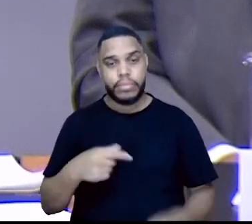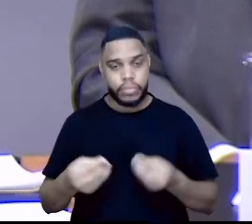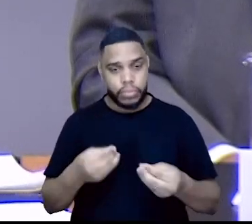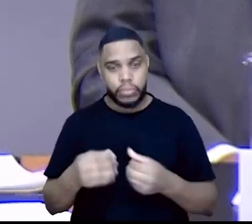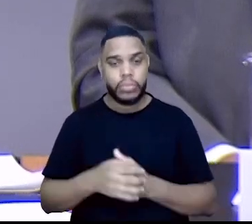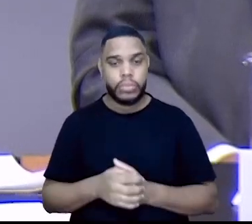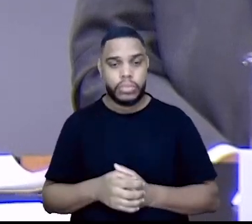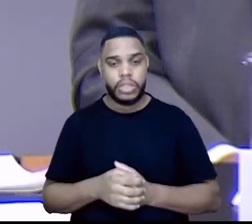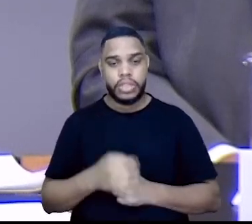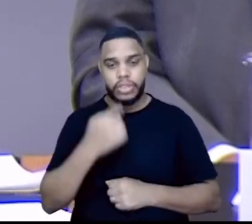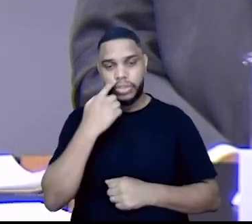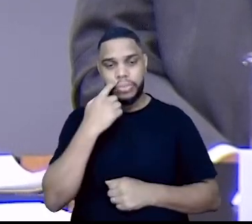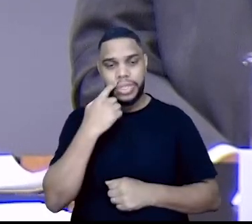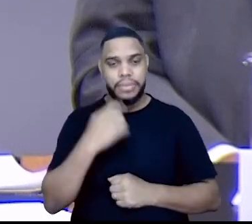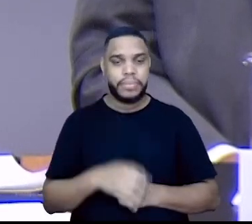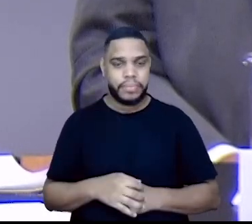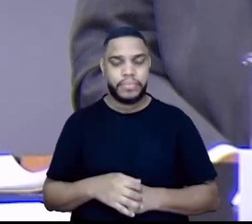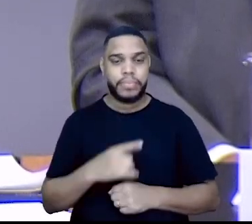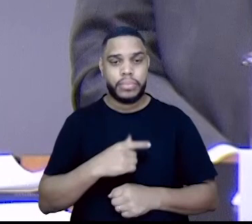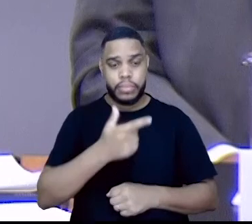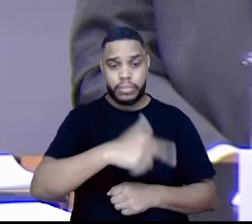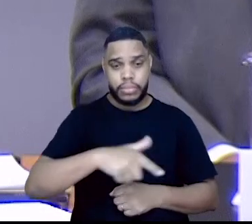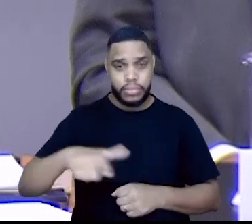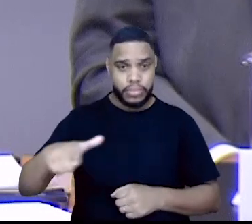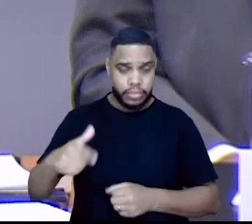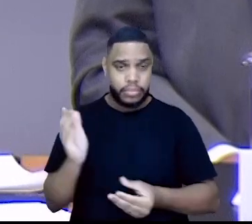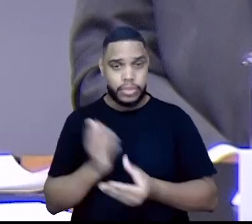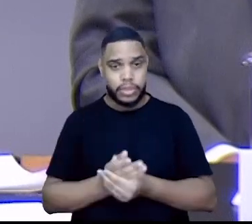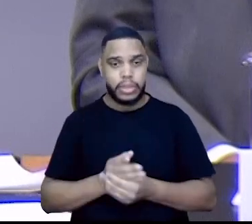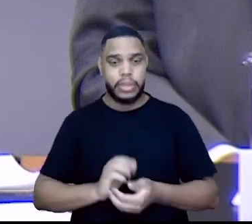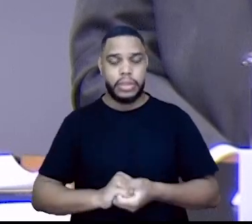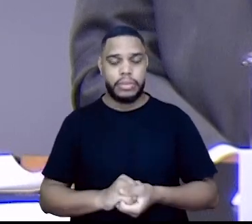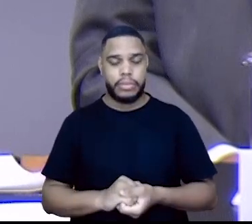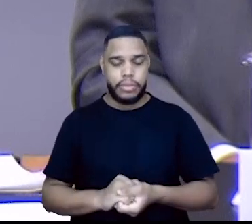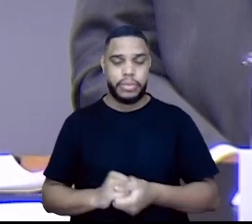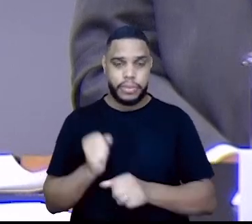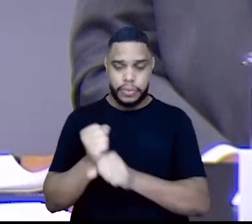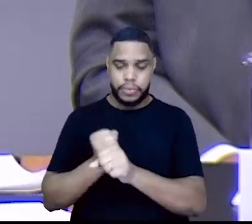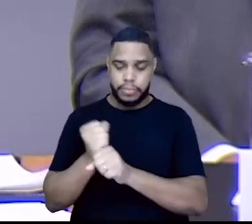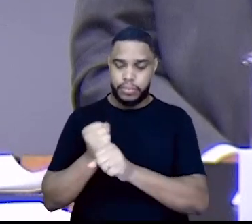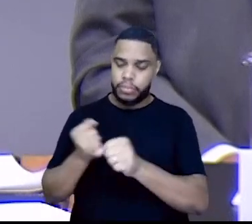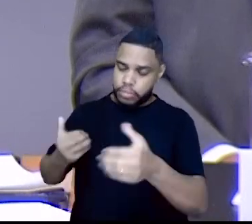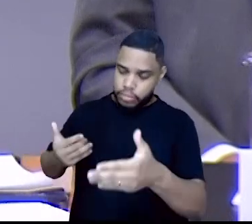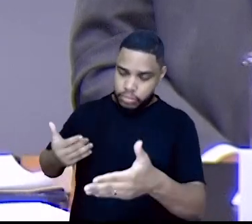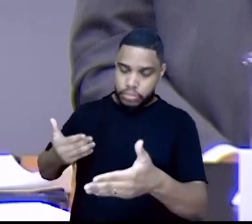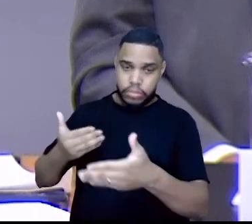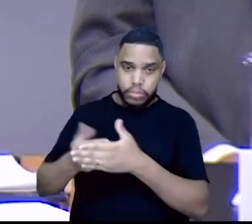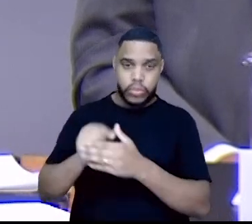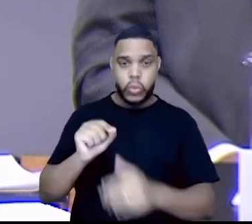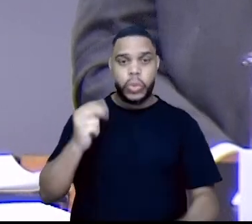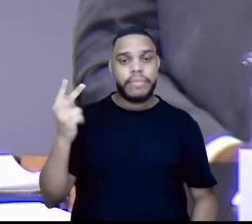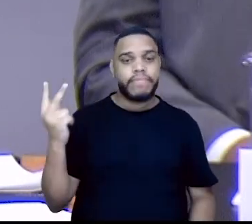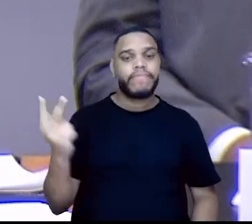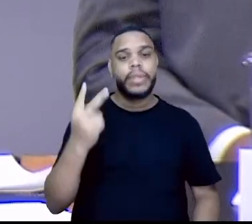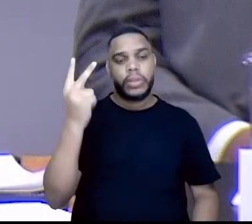recursos repetitivos e, ao longo do tempo, com a valorização dos